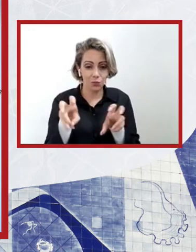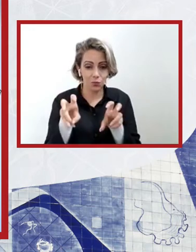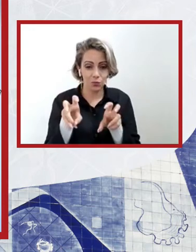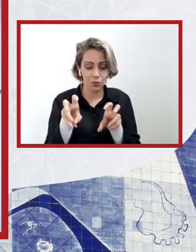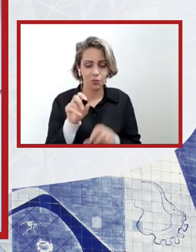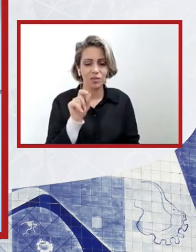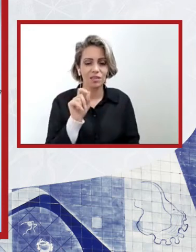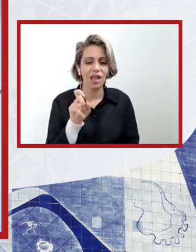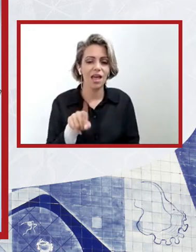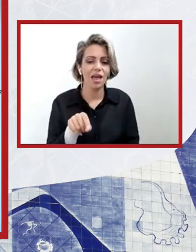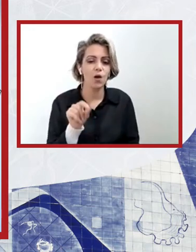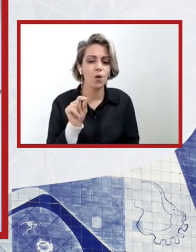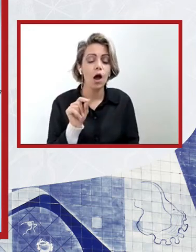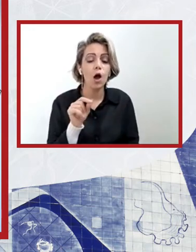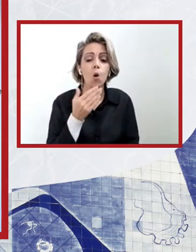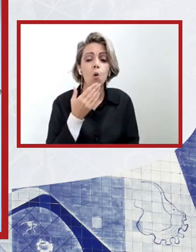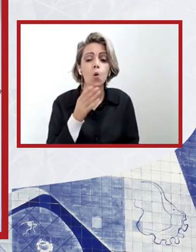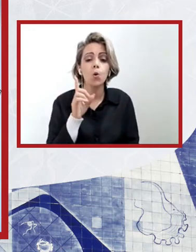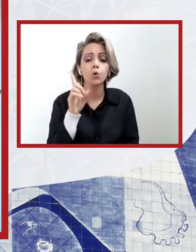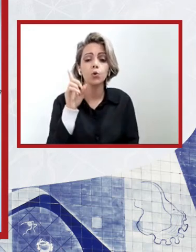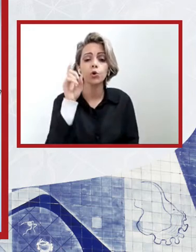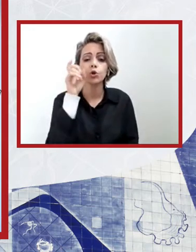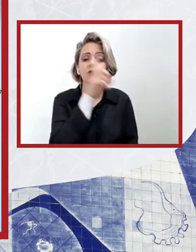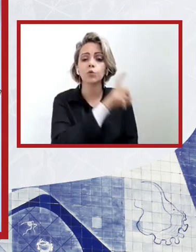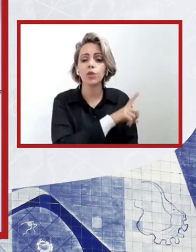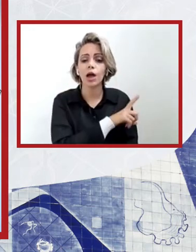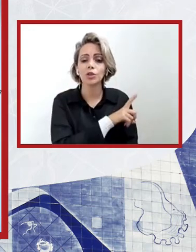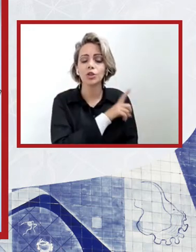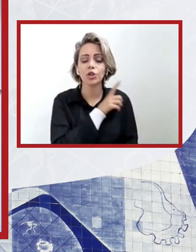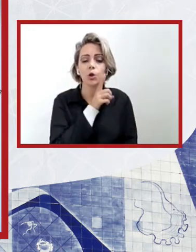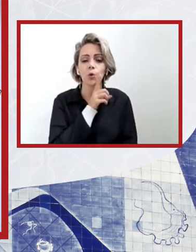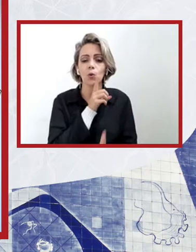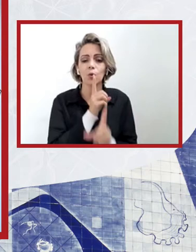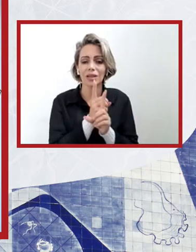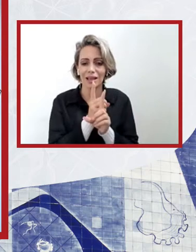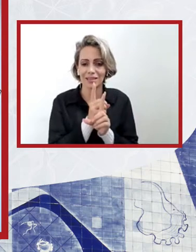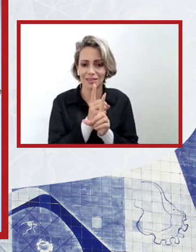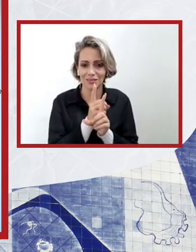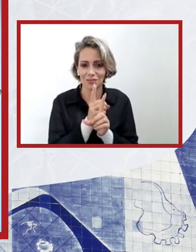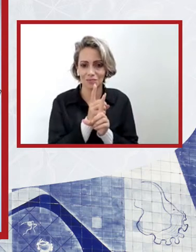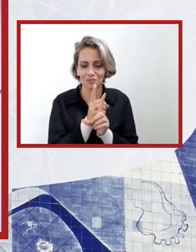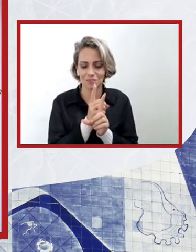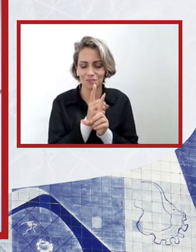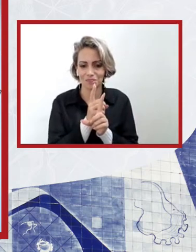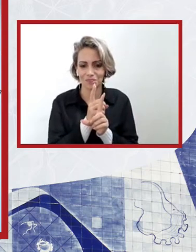sobre as dificuldades encontradas tanto